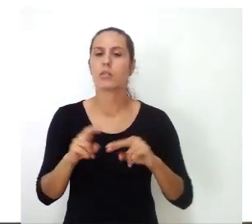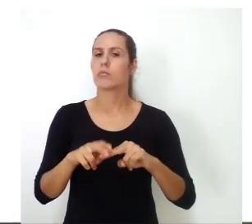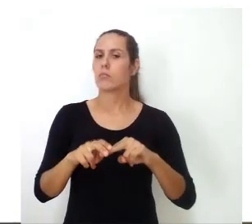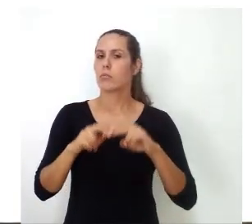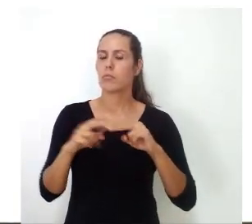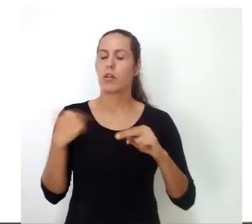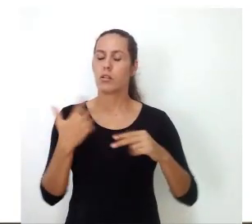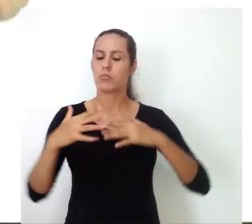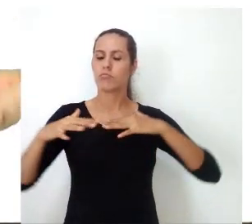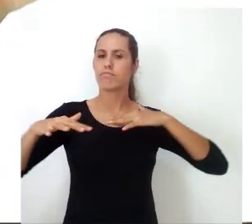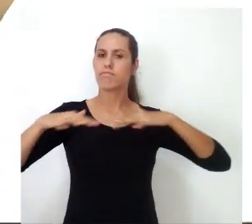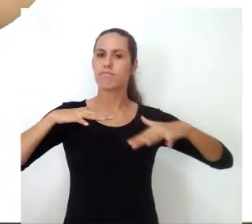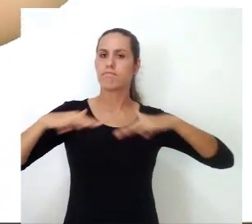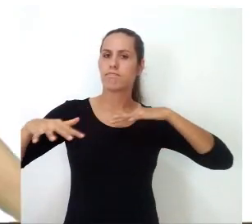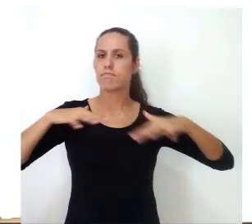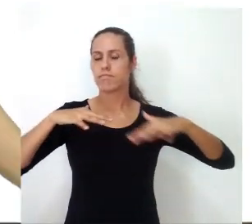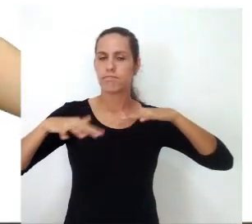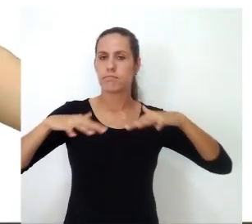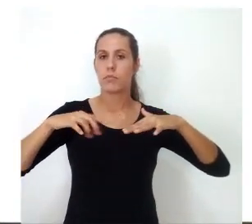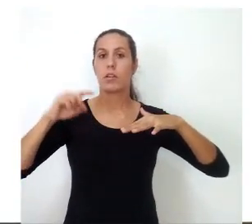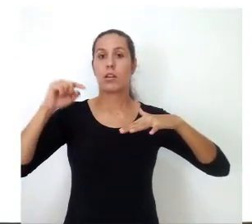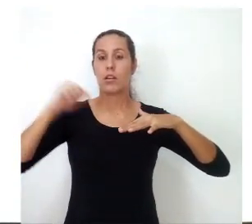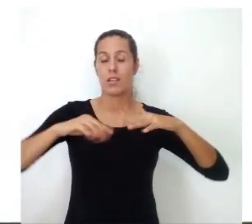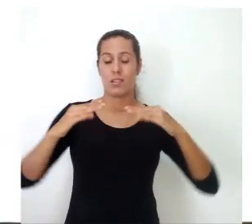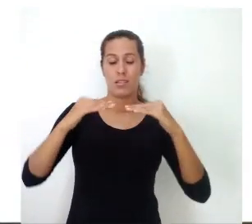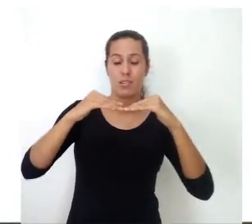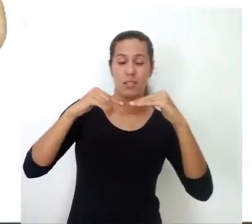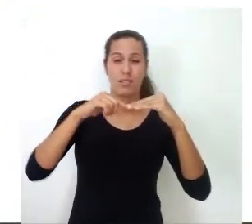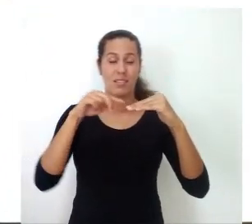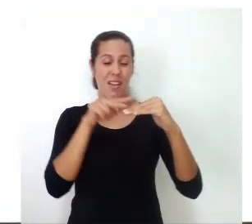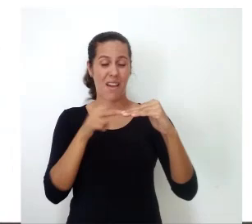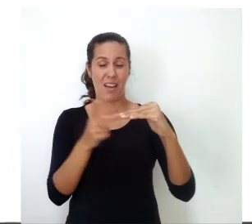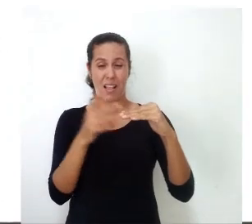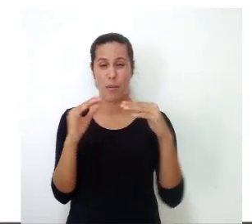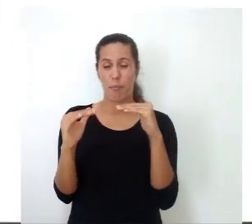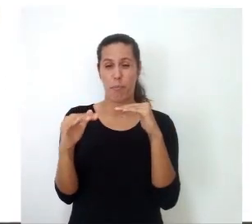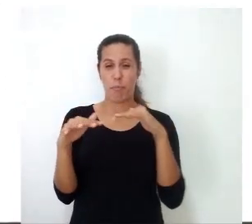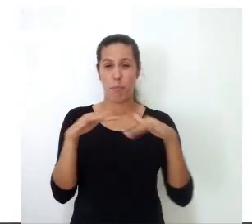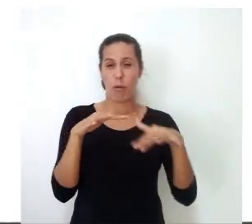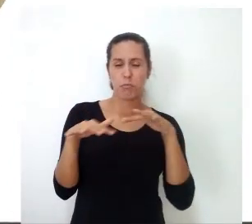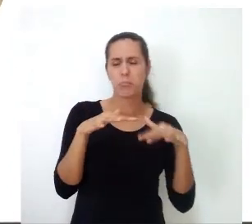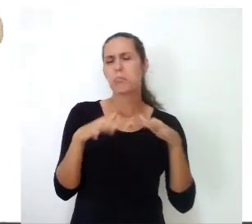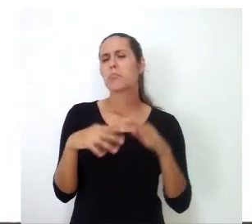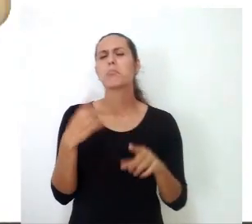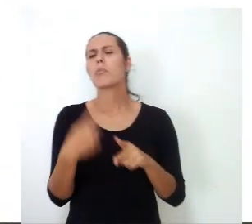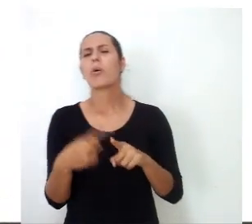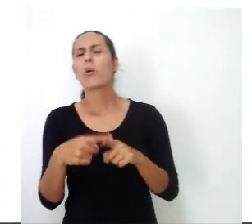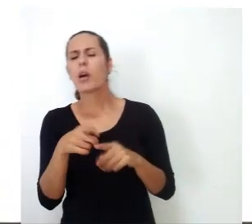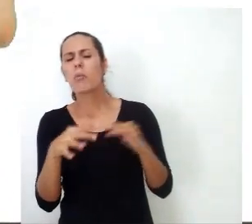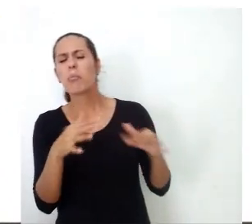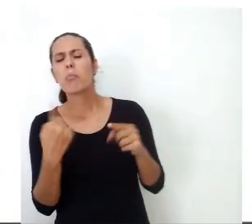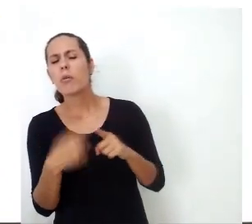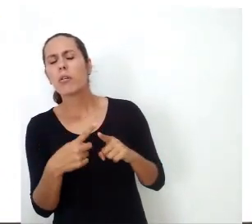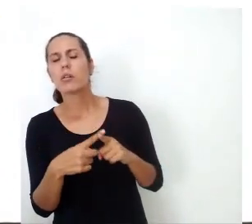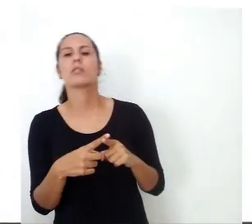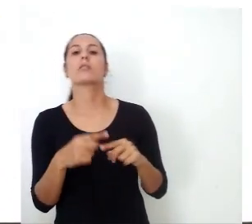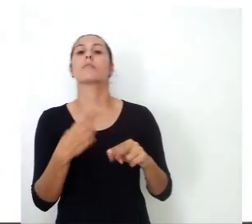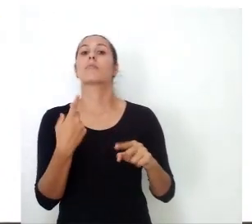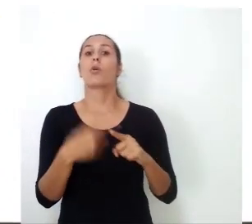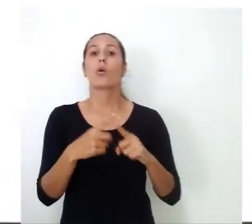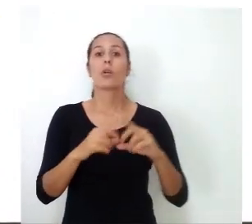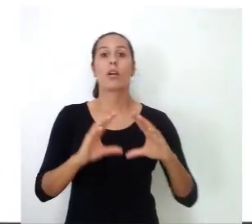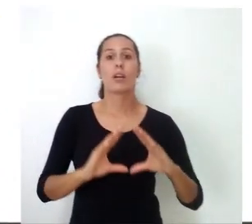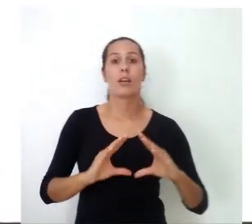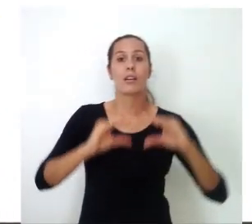E, além de causar terremotos, o movimento das placas tectônicas, porque ela se